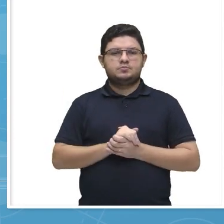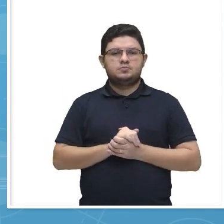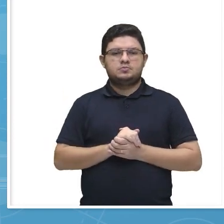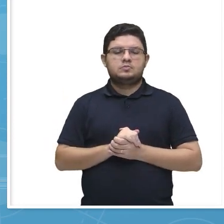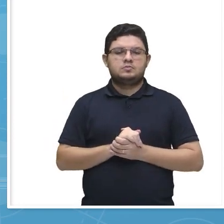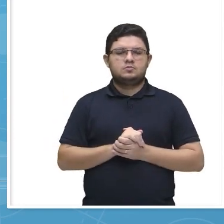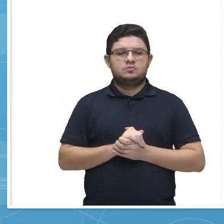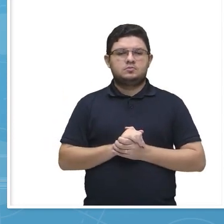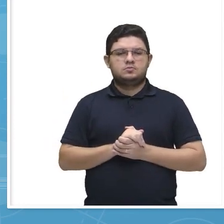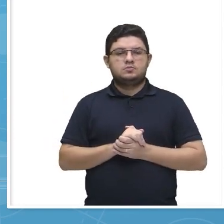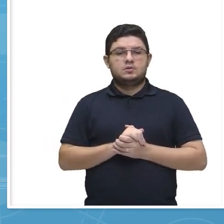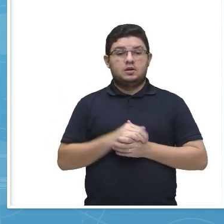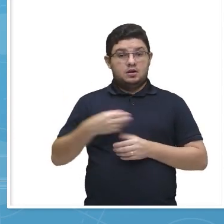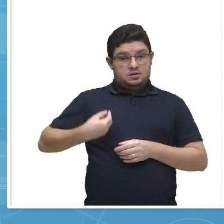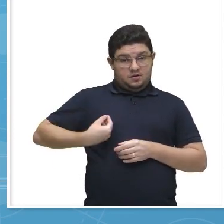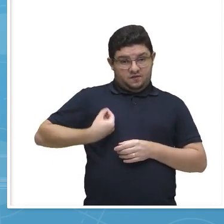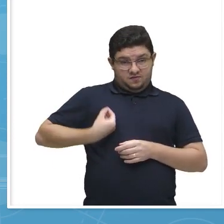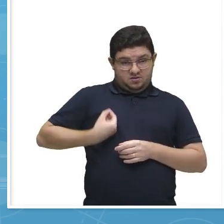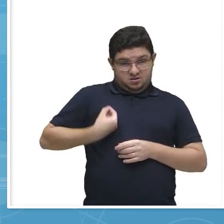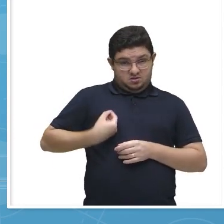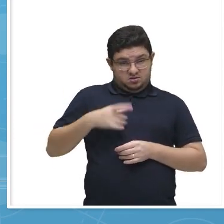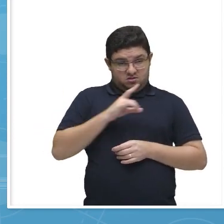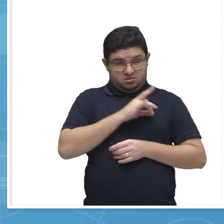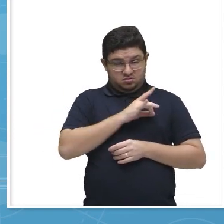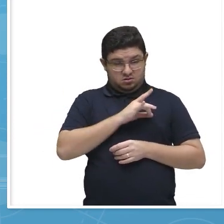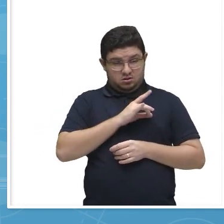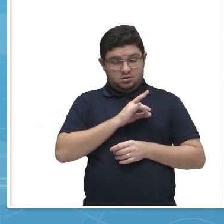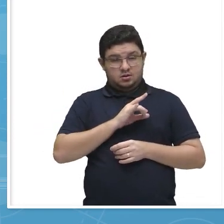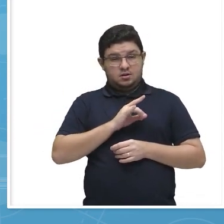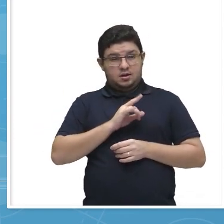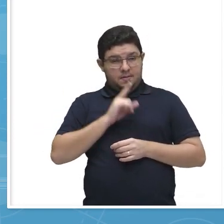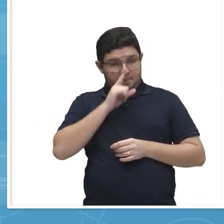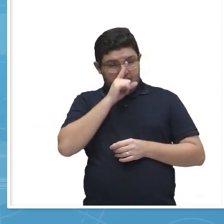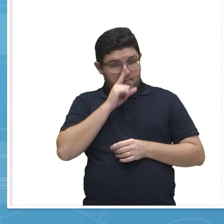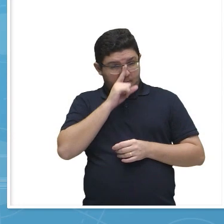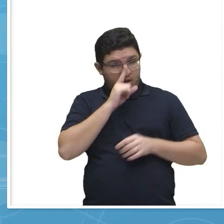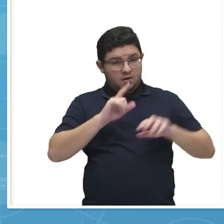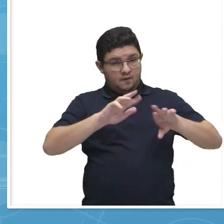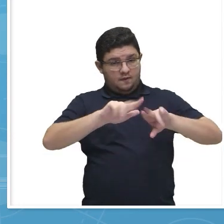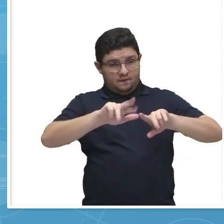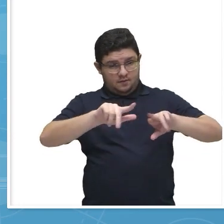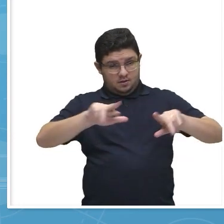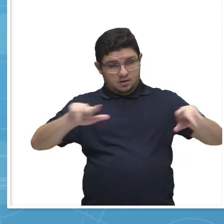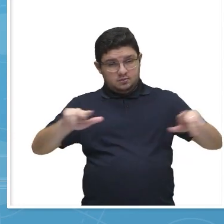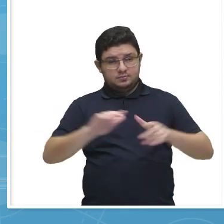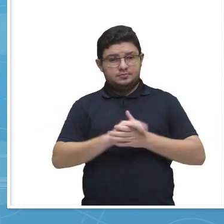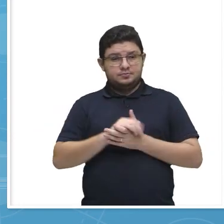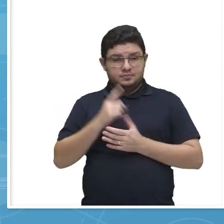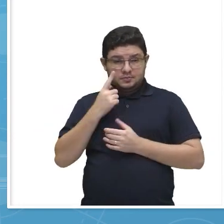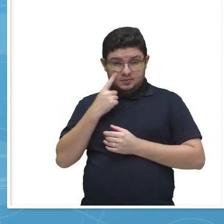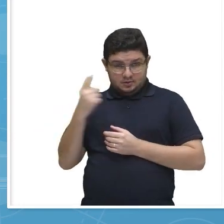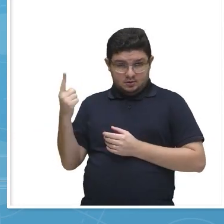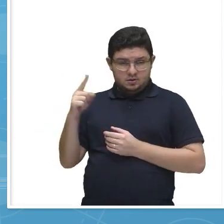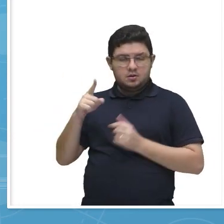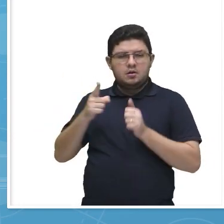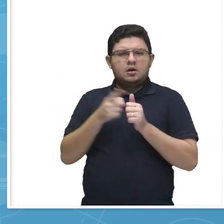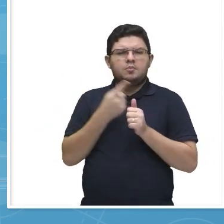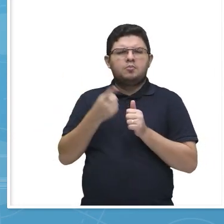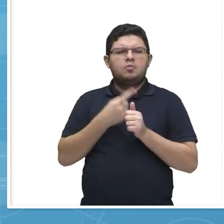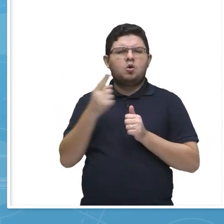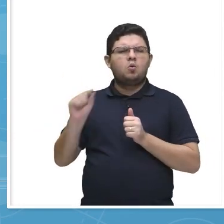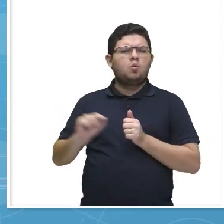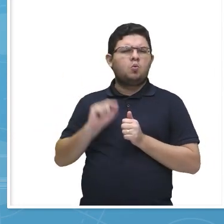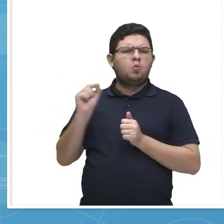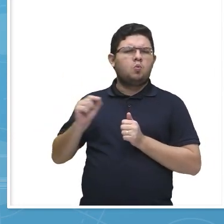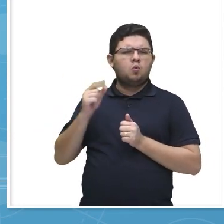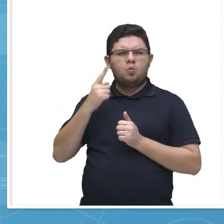desta vida, certo? Então, primeiro, temos que identificar o sujeito. Quem é o sujeito aqui nessa oração do primeiro